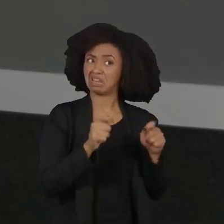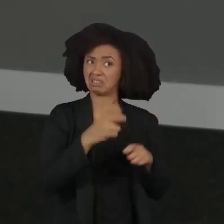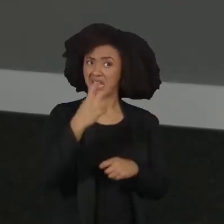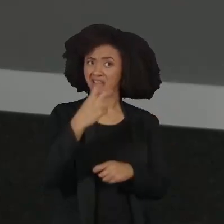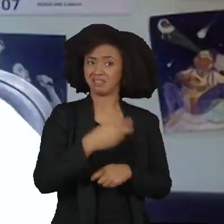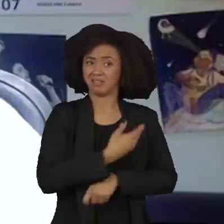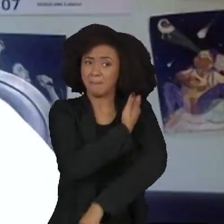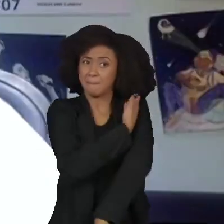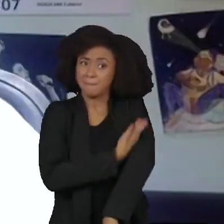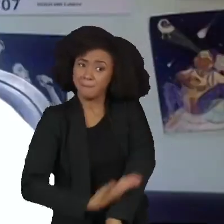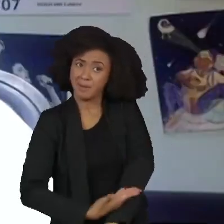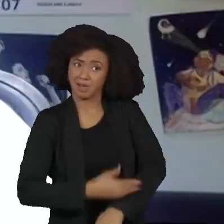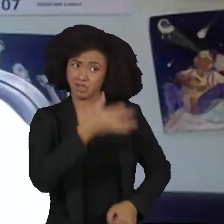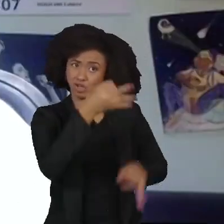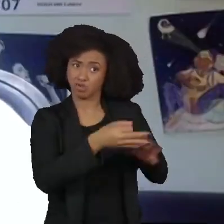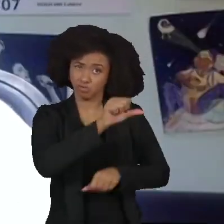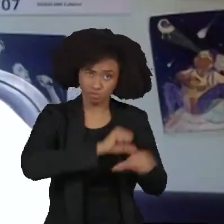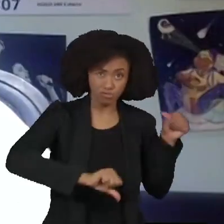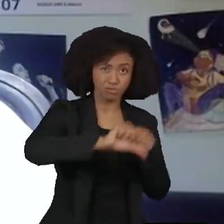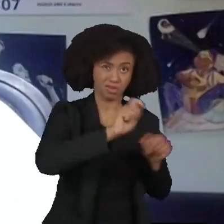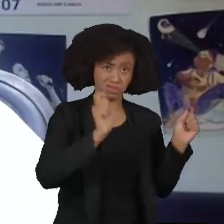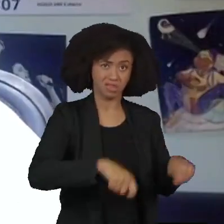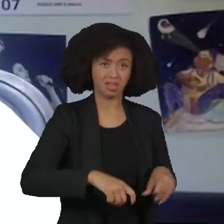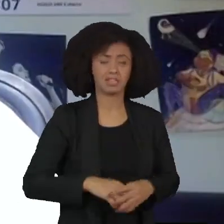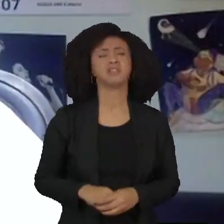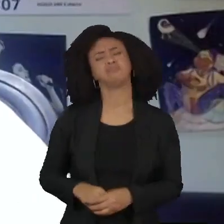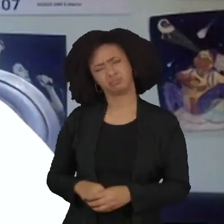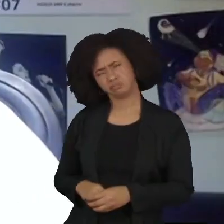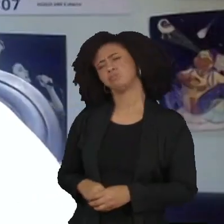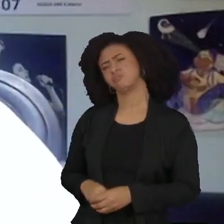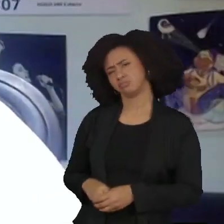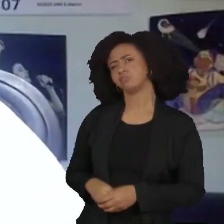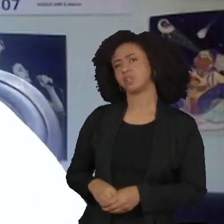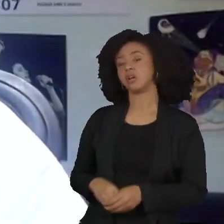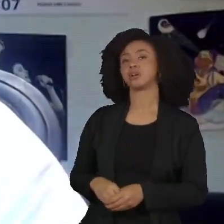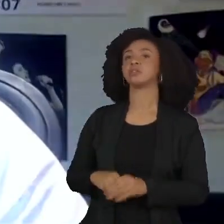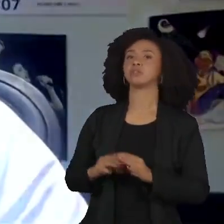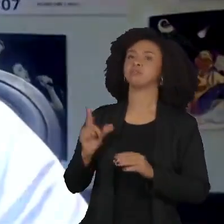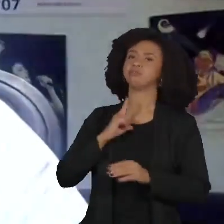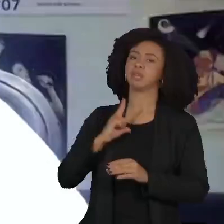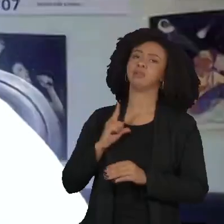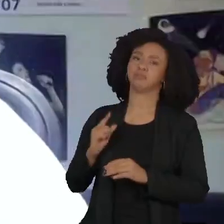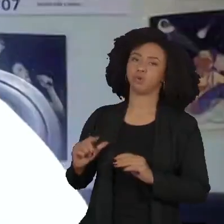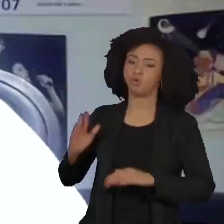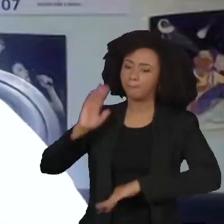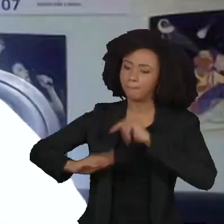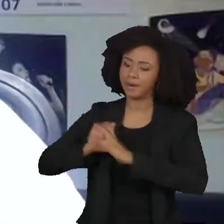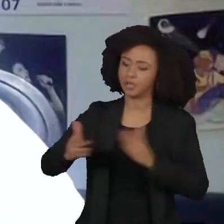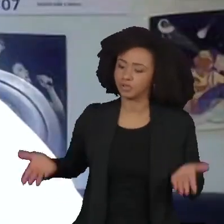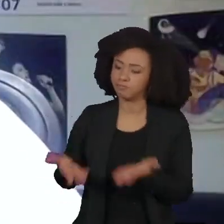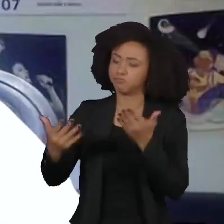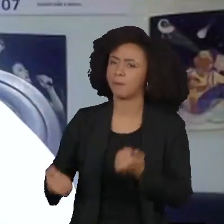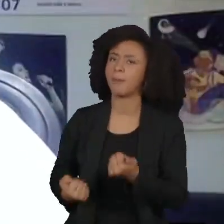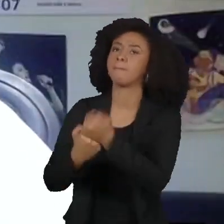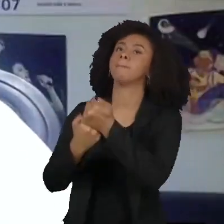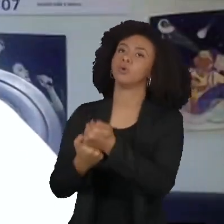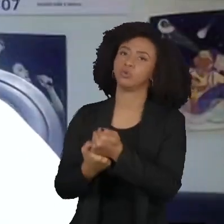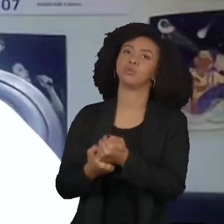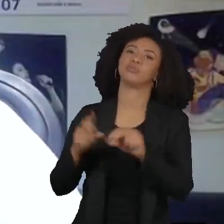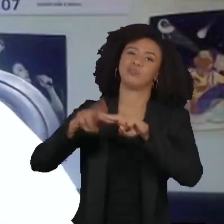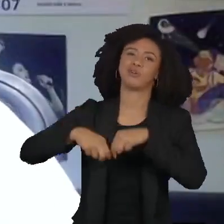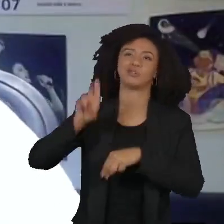cultura jurídica? Sem dúvida. Nós tivemos um avanço muito importante com as ações afirmativas e particularmente com as cotas